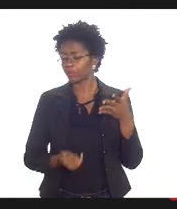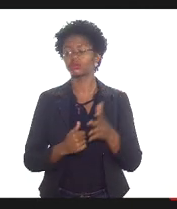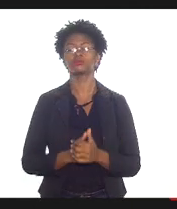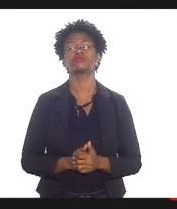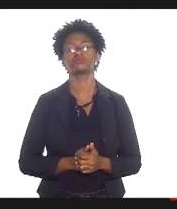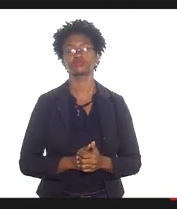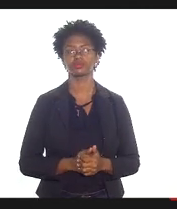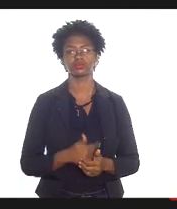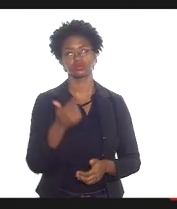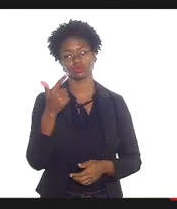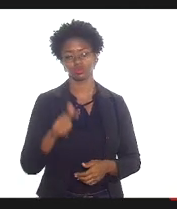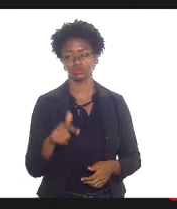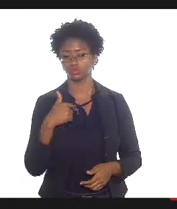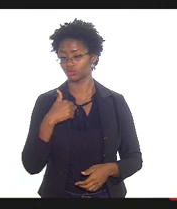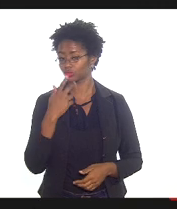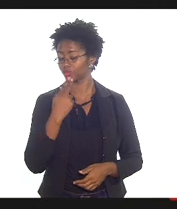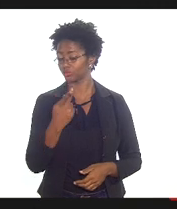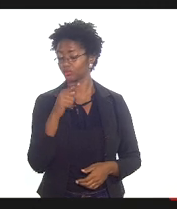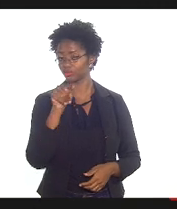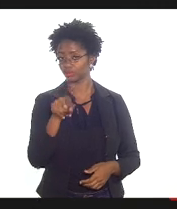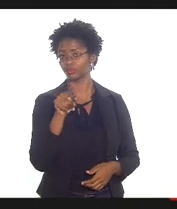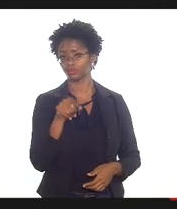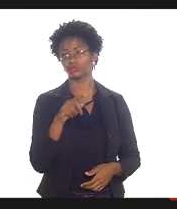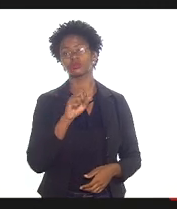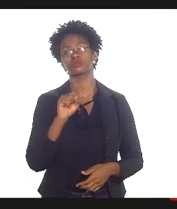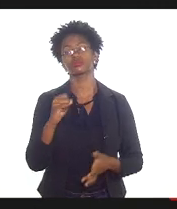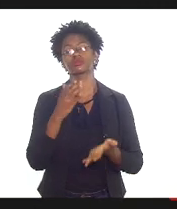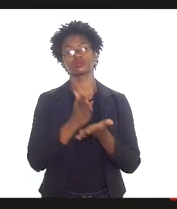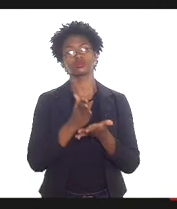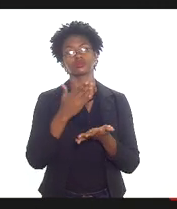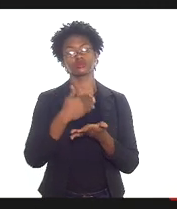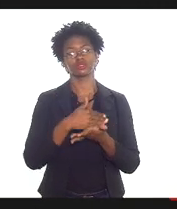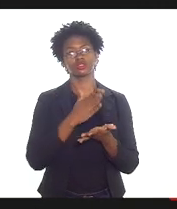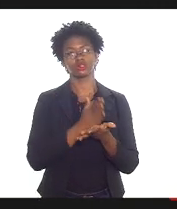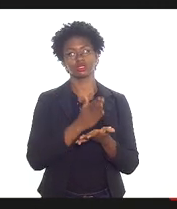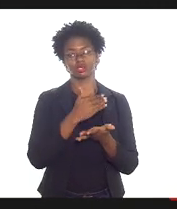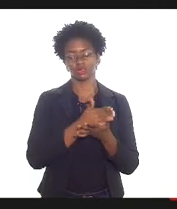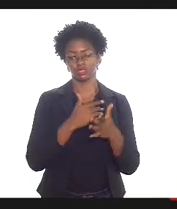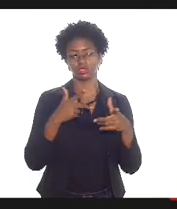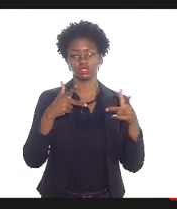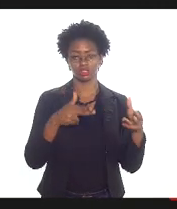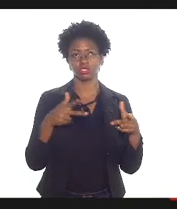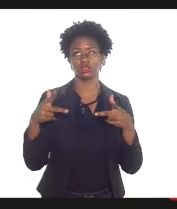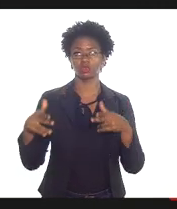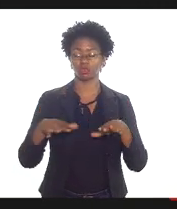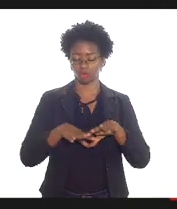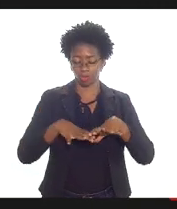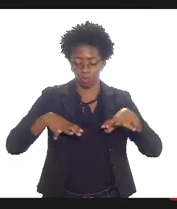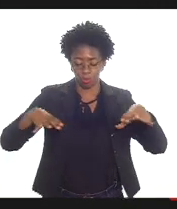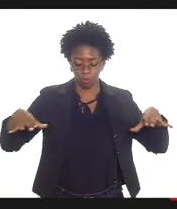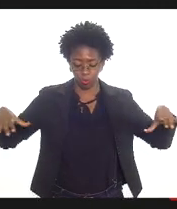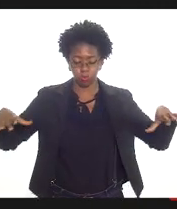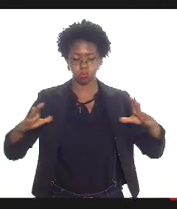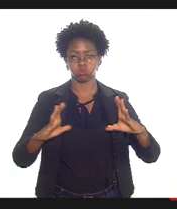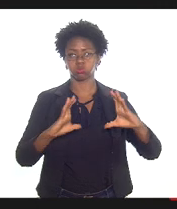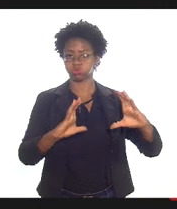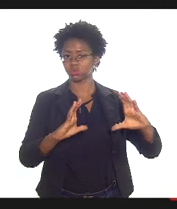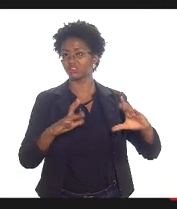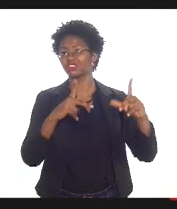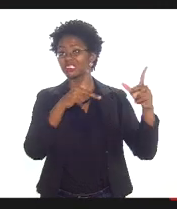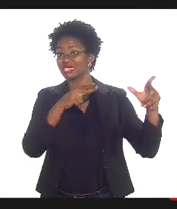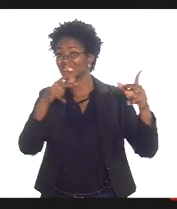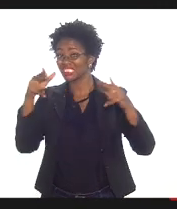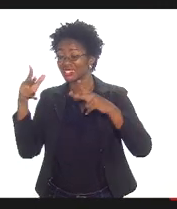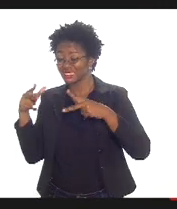novo, como eu estou dizendo, se o critério de rateio do mesmo duto foi adotado da mesma forma para